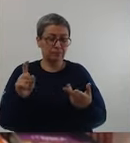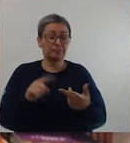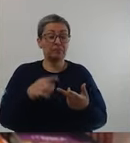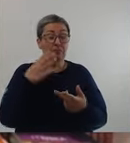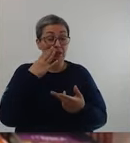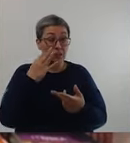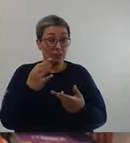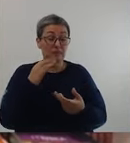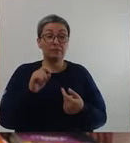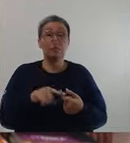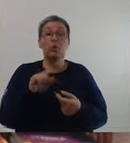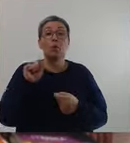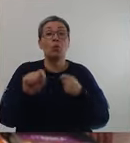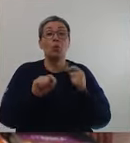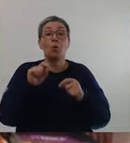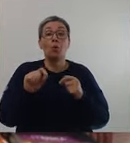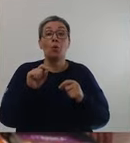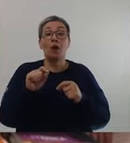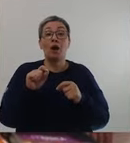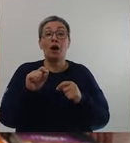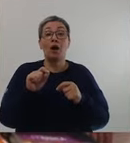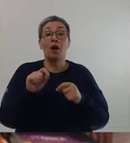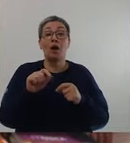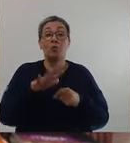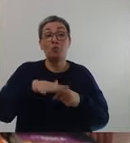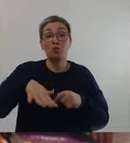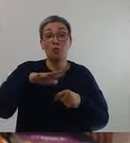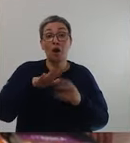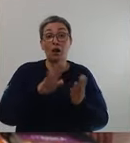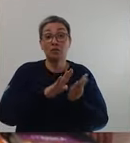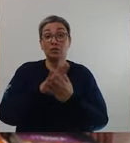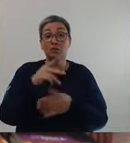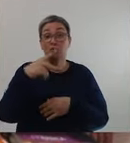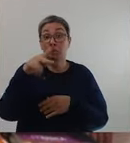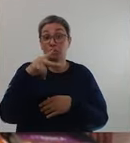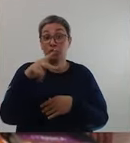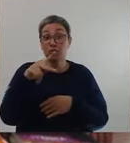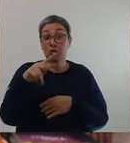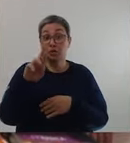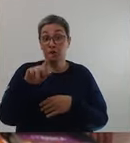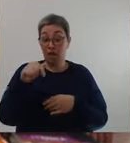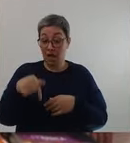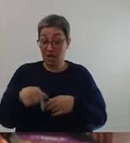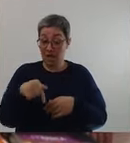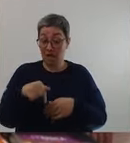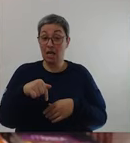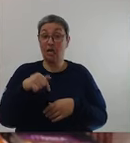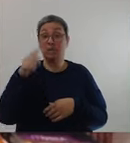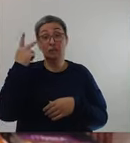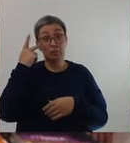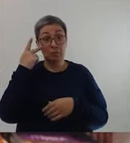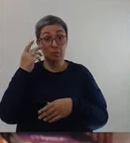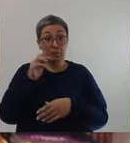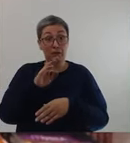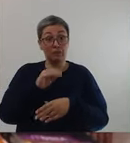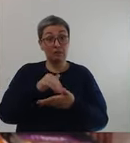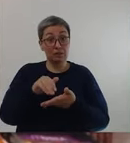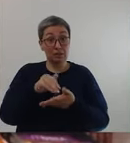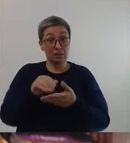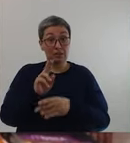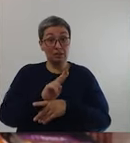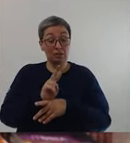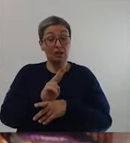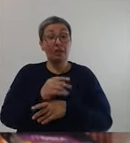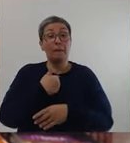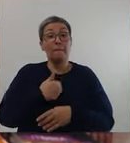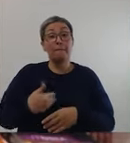Interessante isso, presta atenção. Qual é o órgão expedidor do seu RG? Aqui em São Paulo é Secretaria de Segurança Pública,